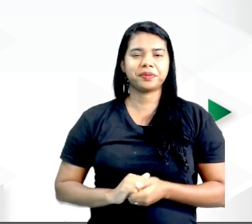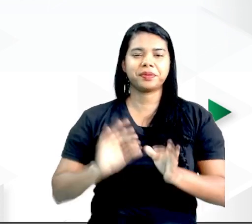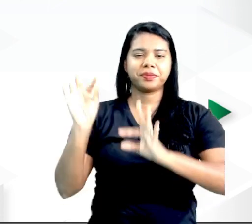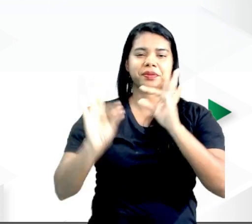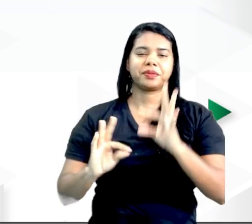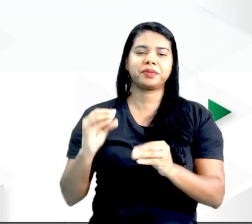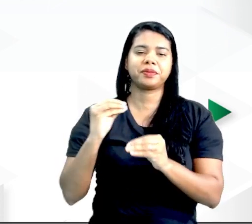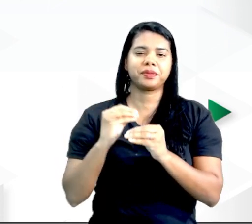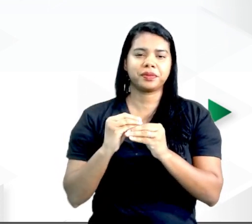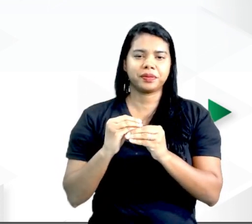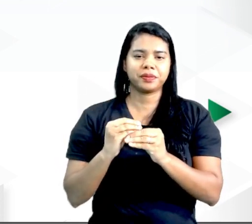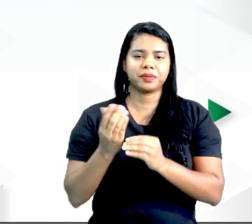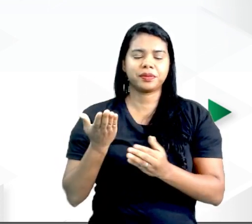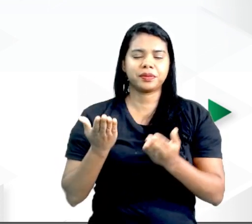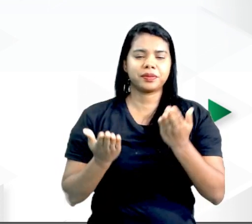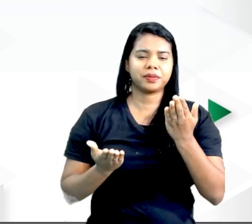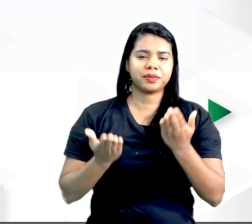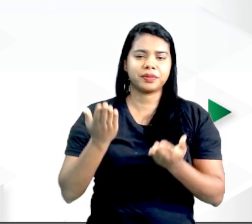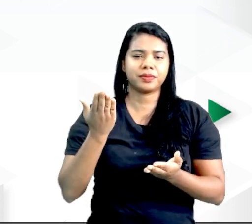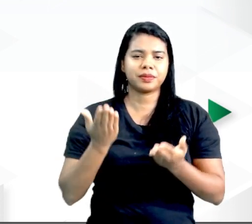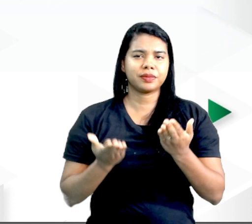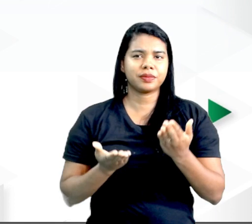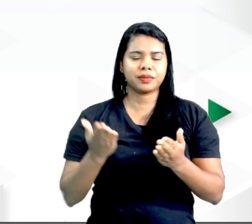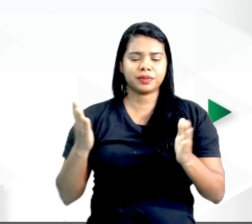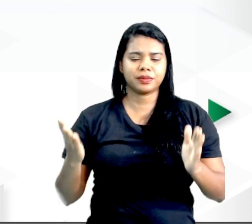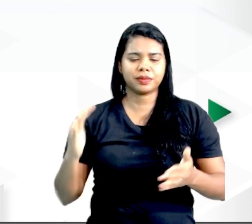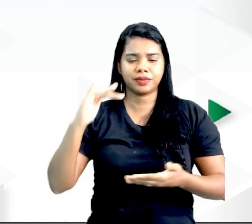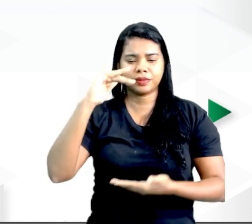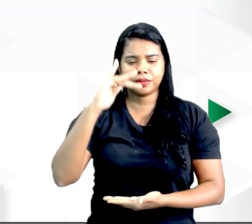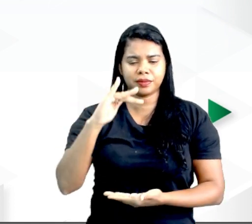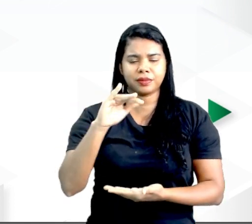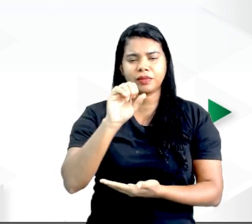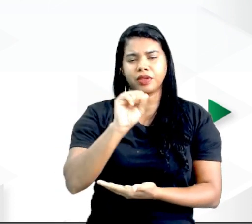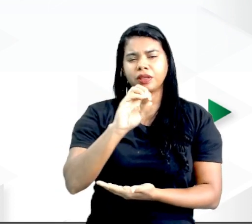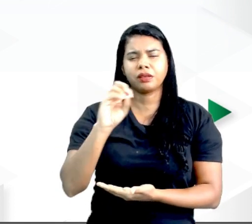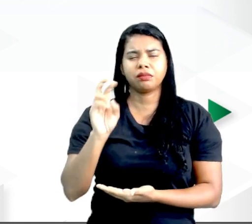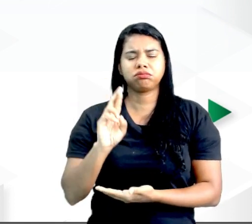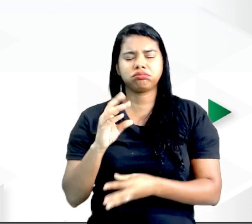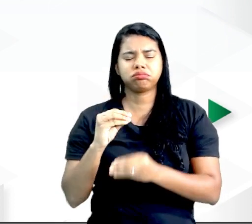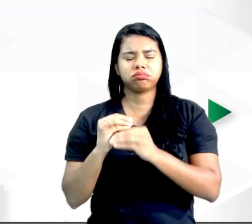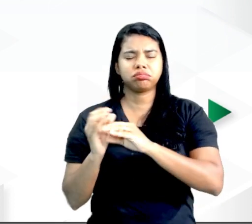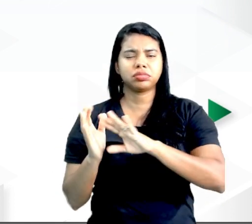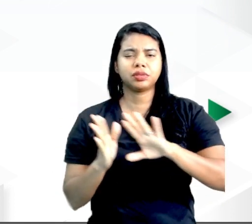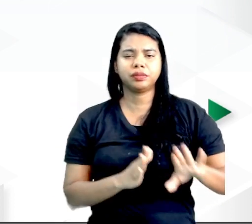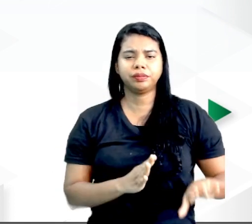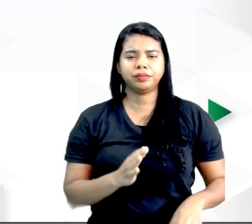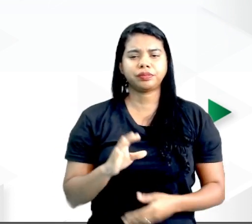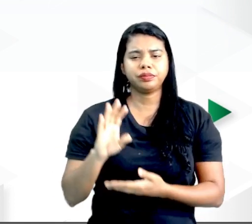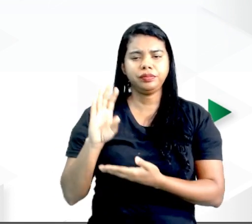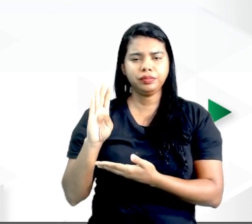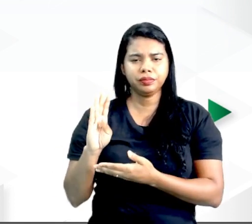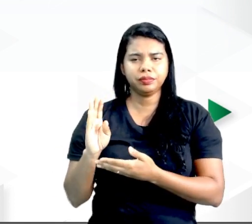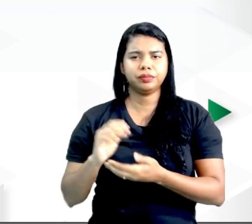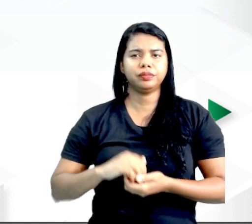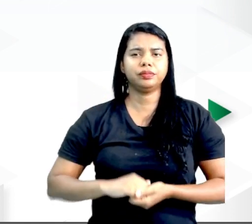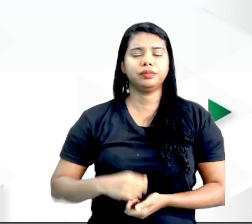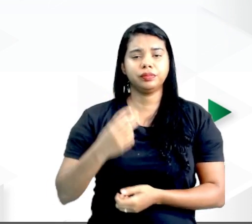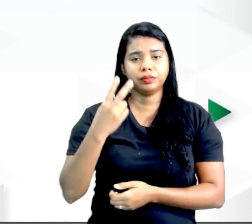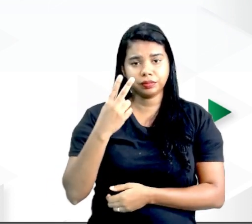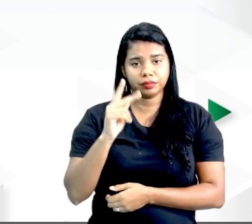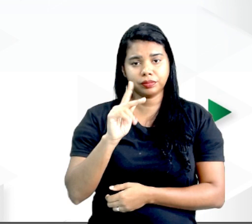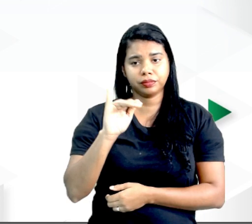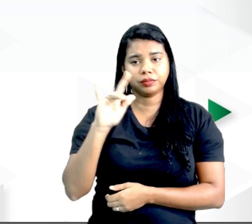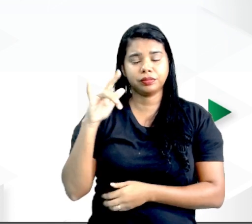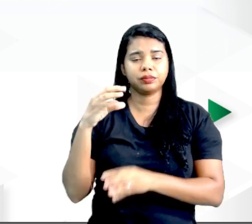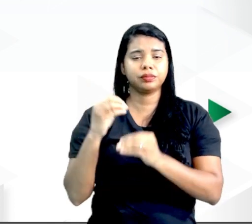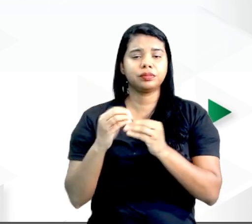colocadas em uma balança, uma caixa A pesou 800 gramas e uma caixa B registrou 2 quilos. Qual